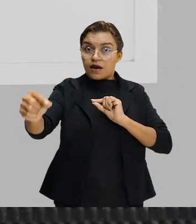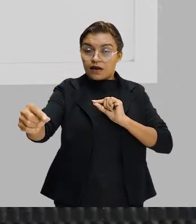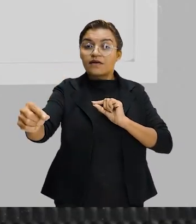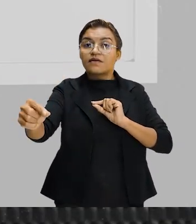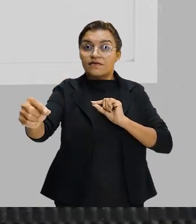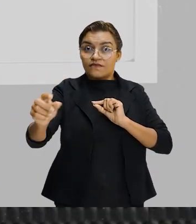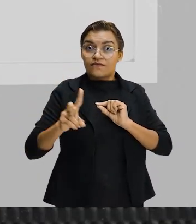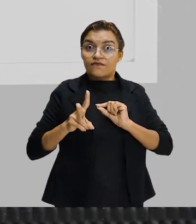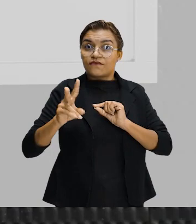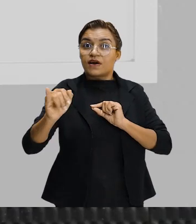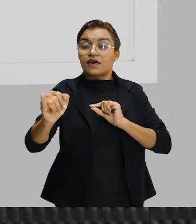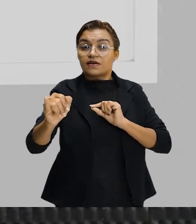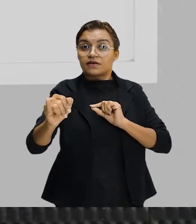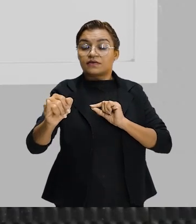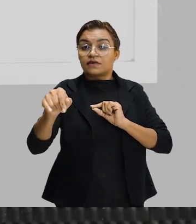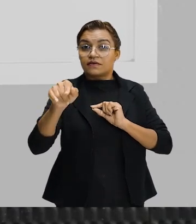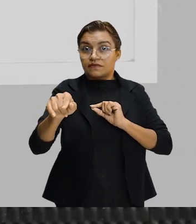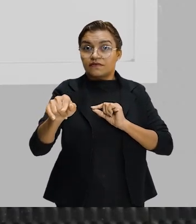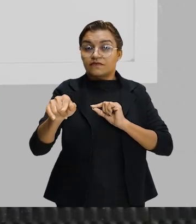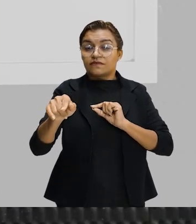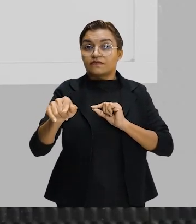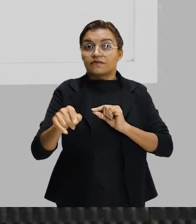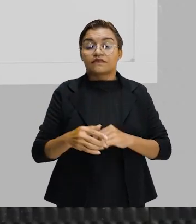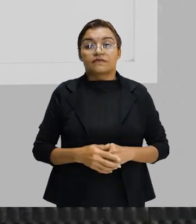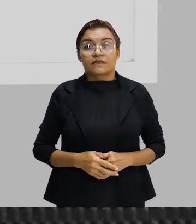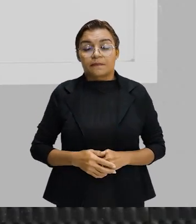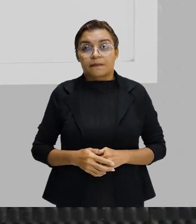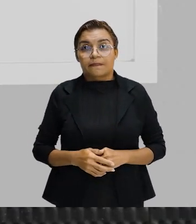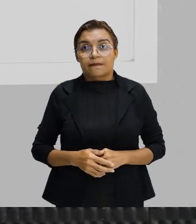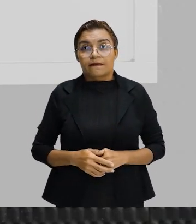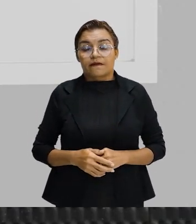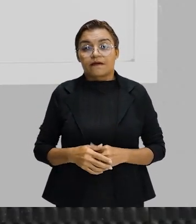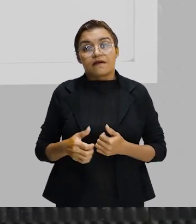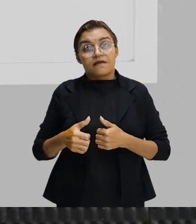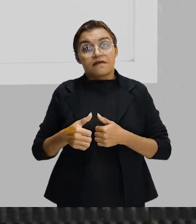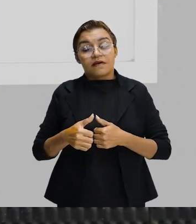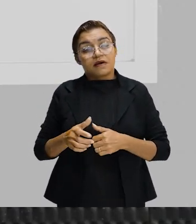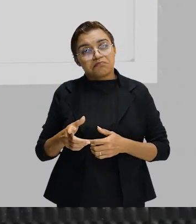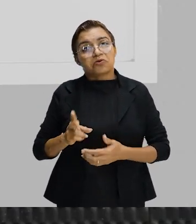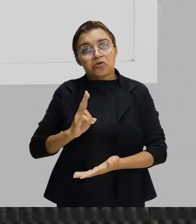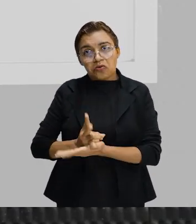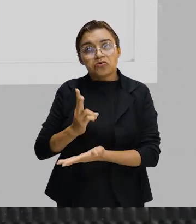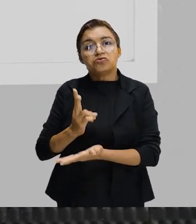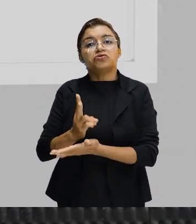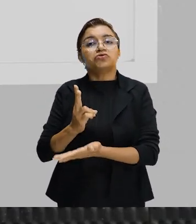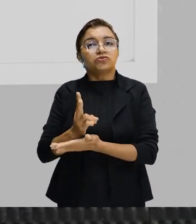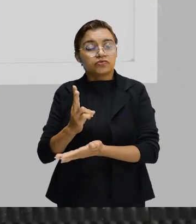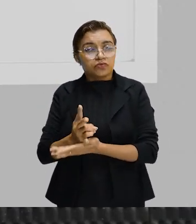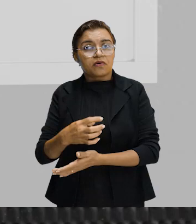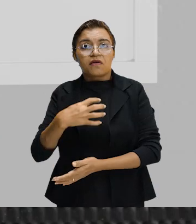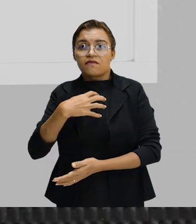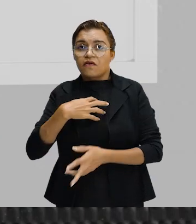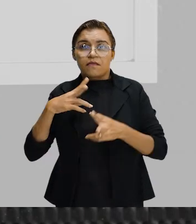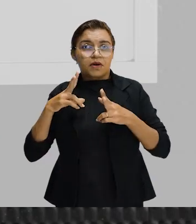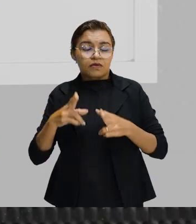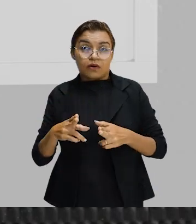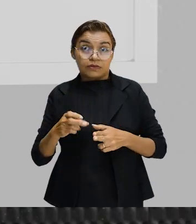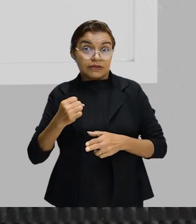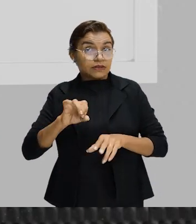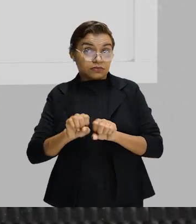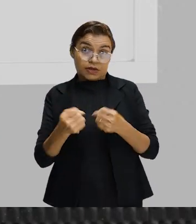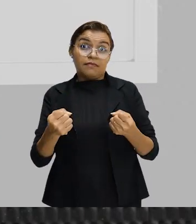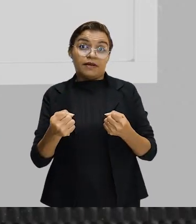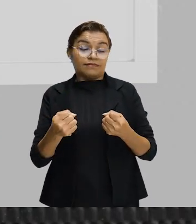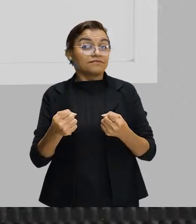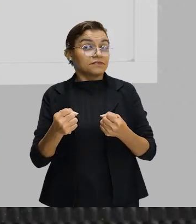ok? E ele vai continuar mantendo as suas mesmas características, a mesma forma e o mesmo volume, se não quebrar,